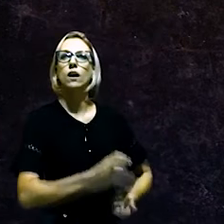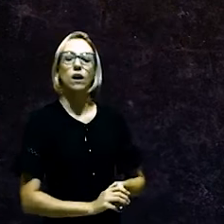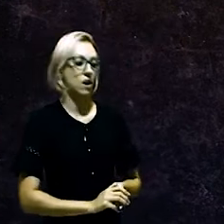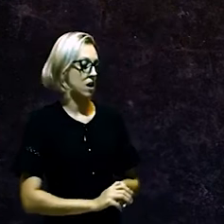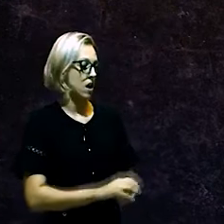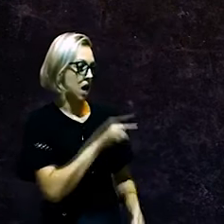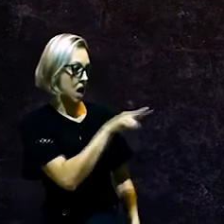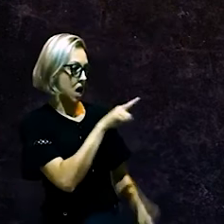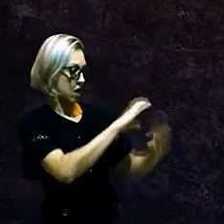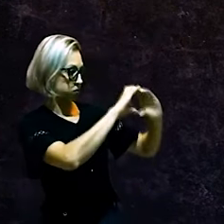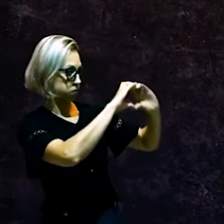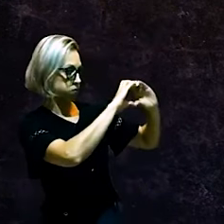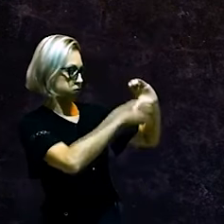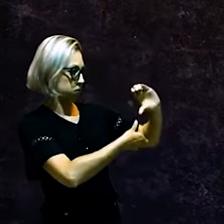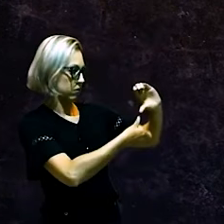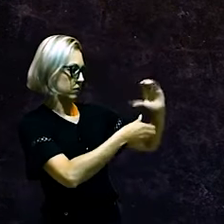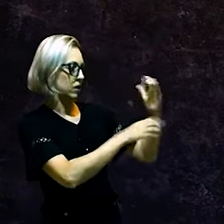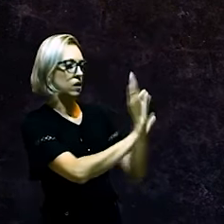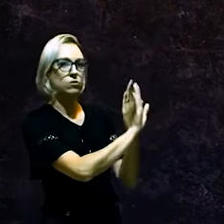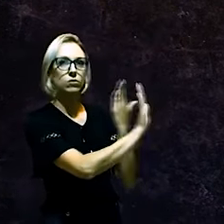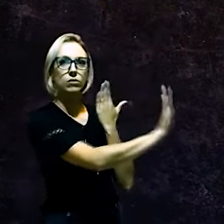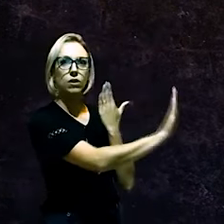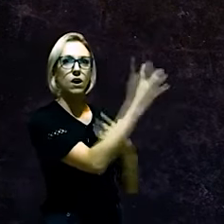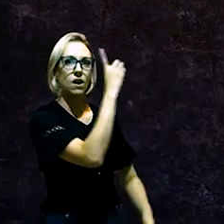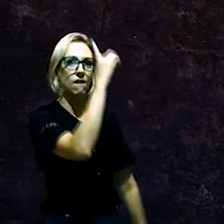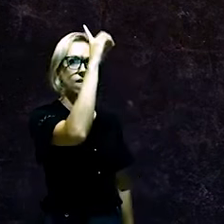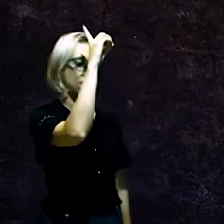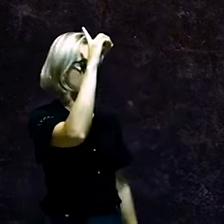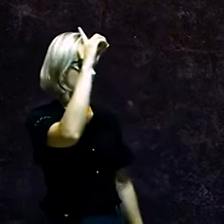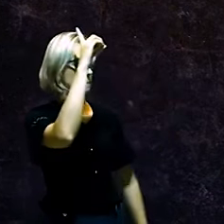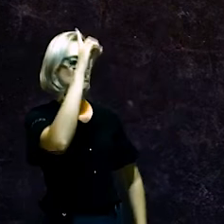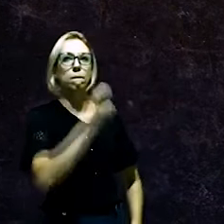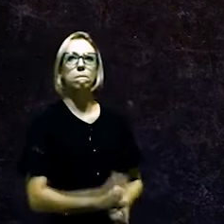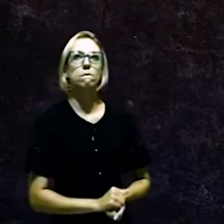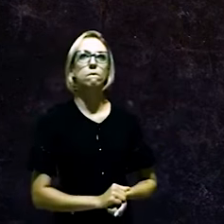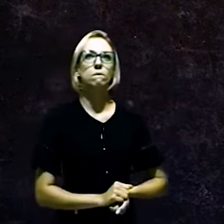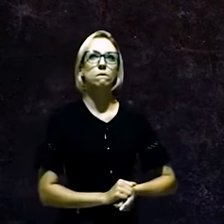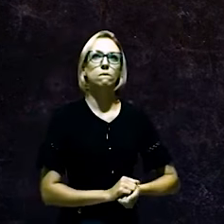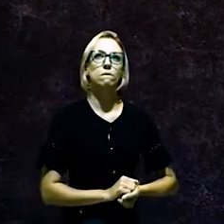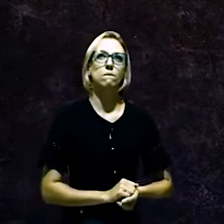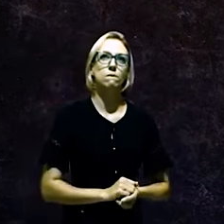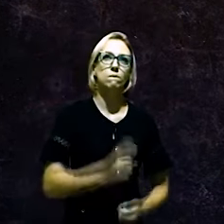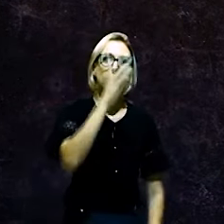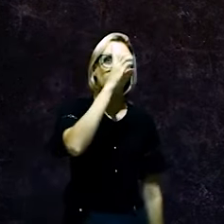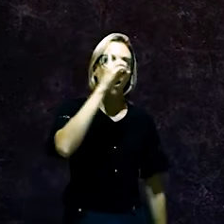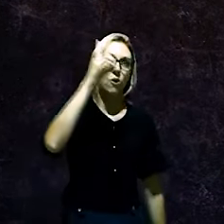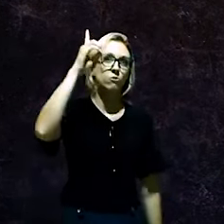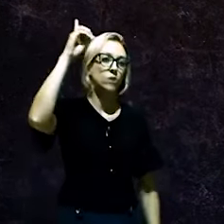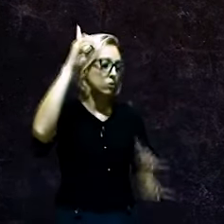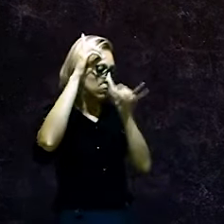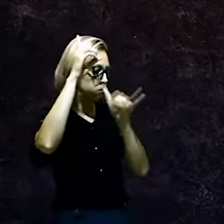desviado o seu coração do Senhor, o Deus de Israel, o Deus que lhe havia aparecido por duas